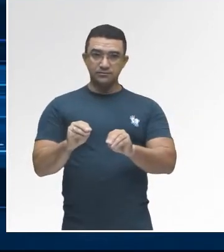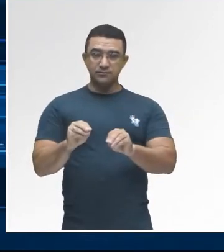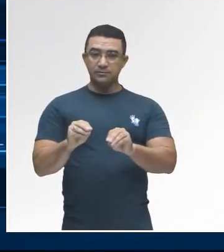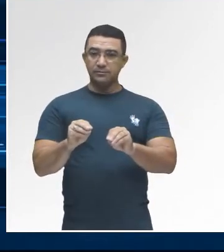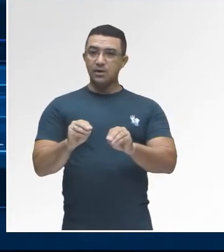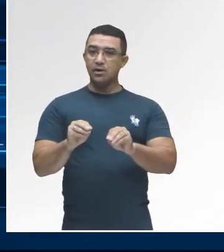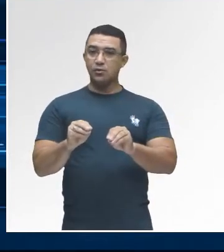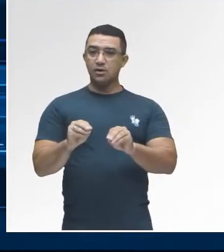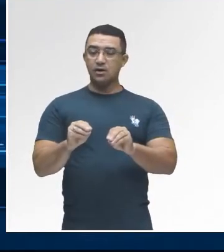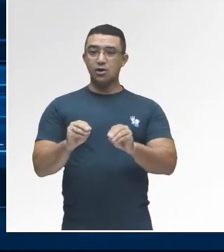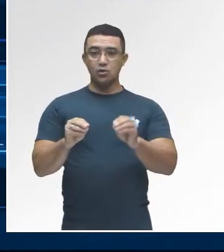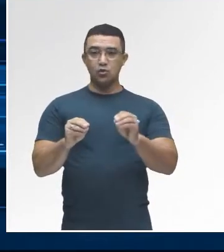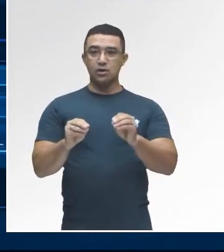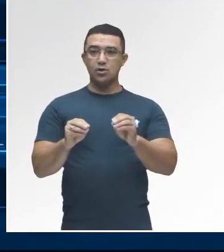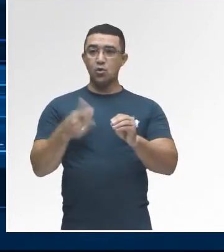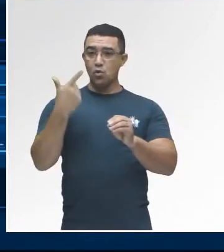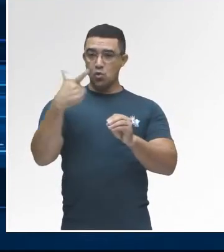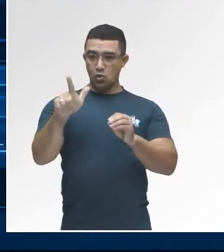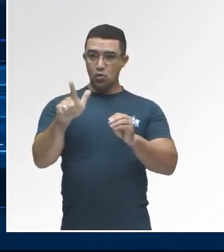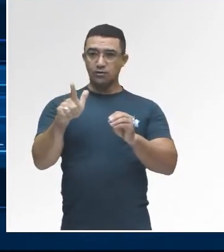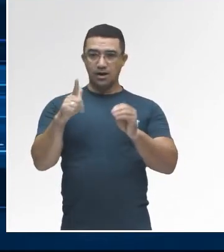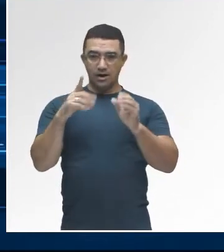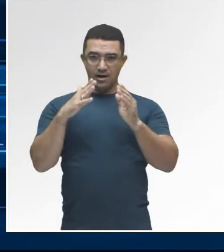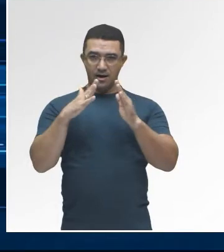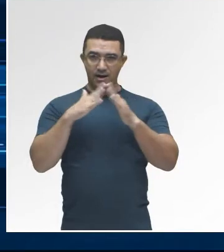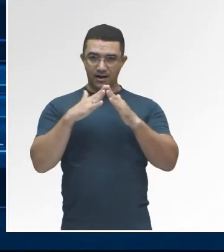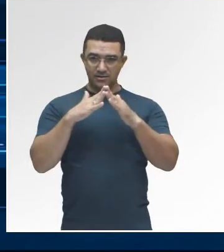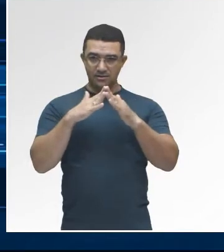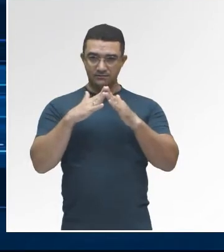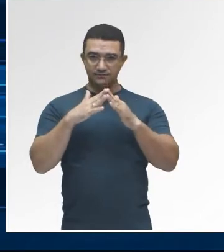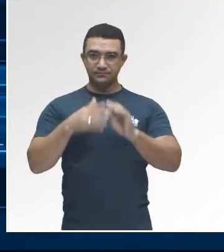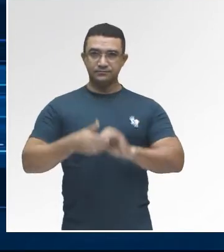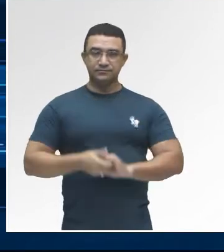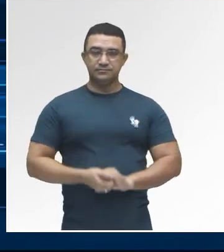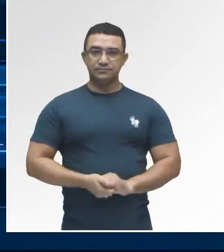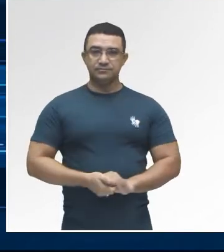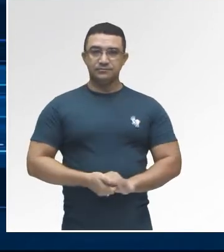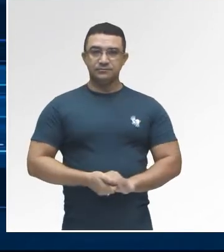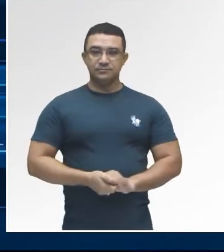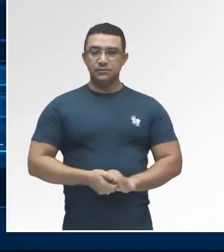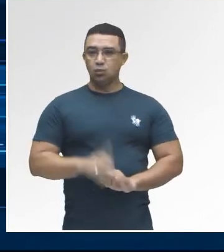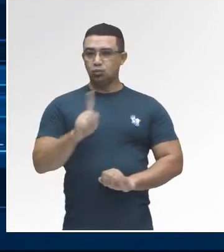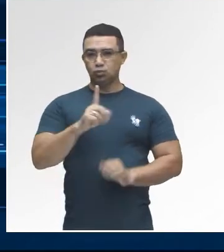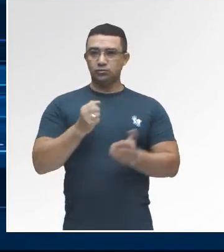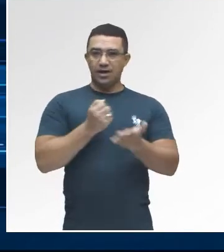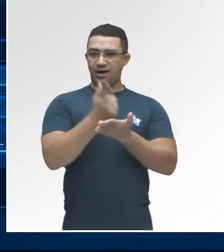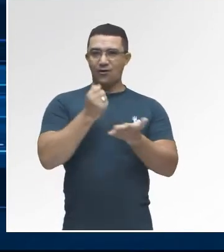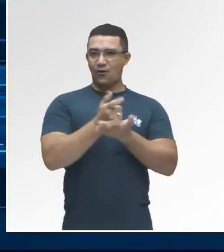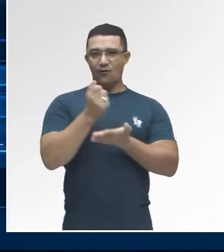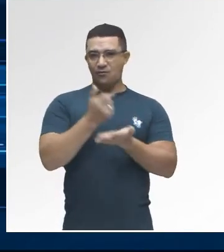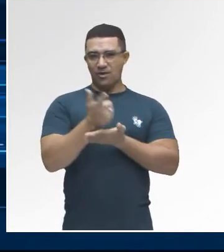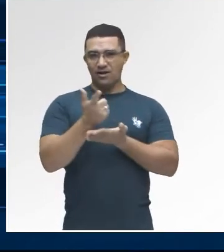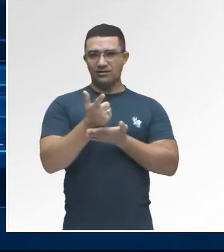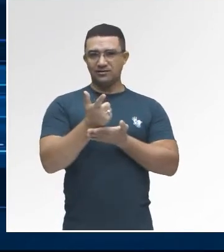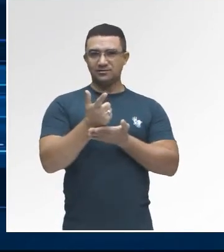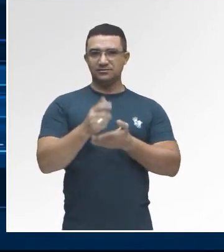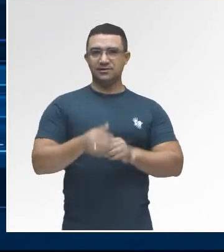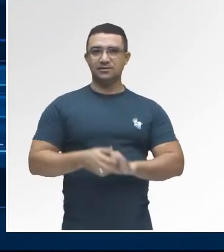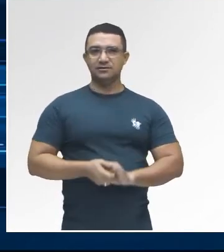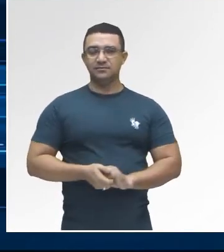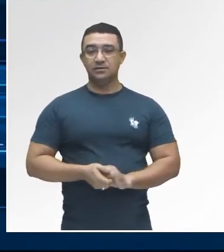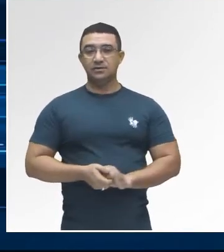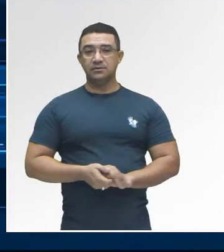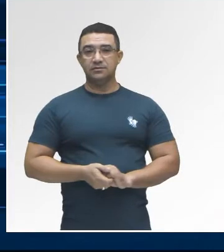outro local, né? Então, eles estão se mudando para uma outra casa. Eles não estão comprando other furniture, outra mobília,